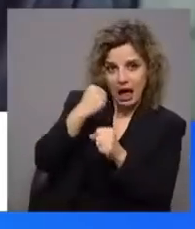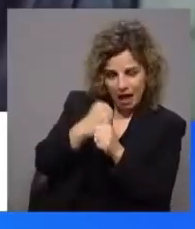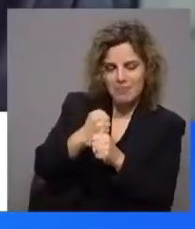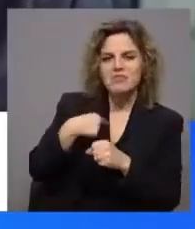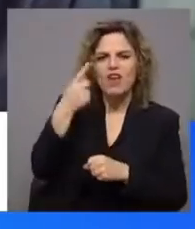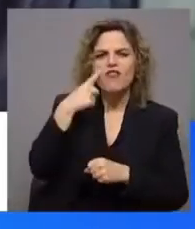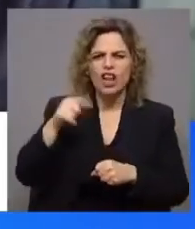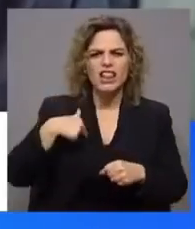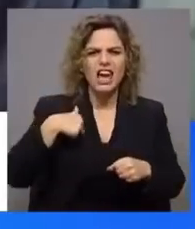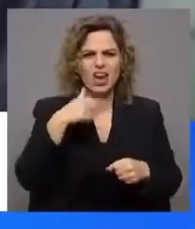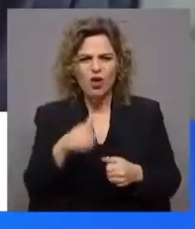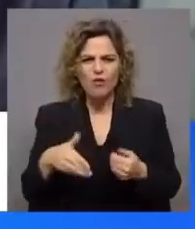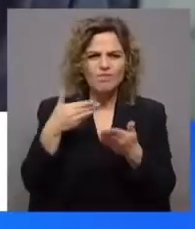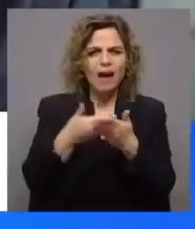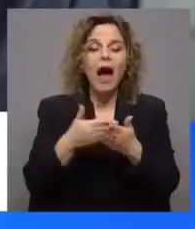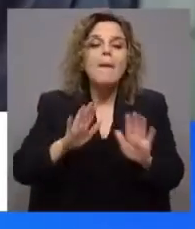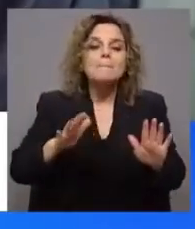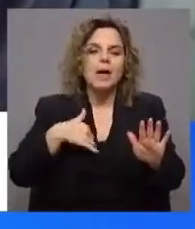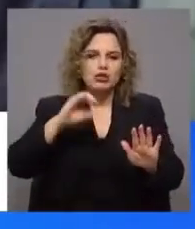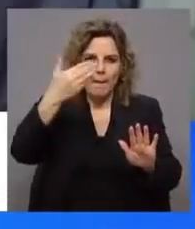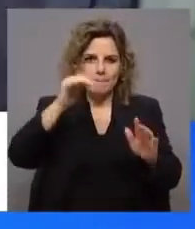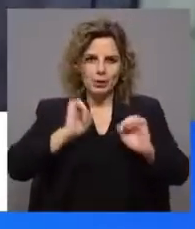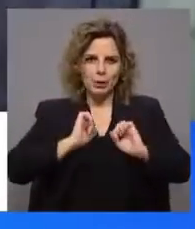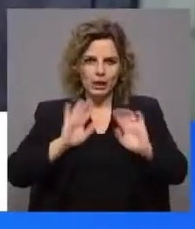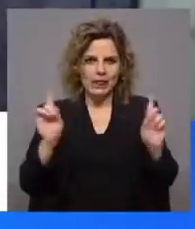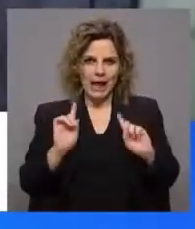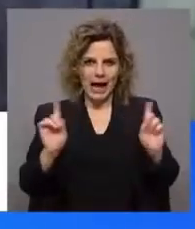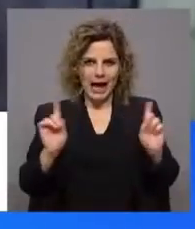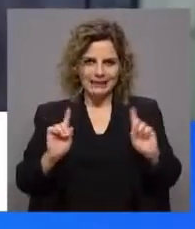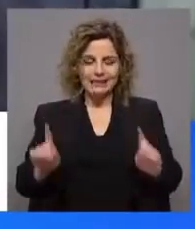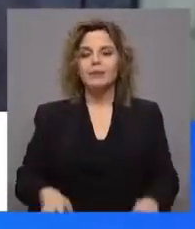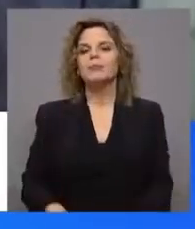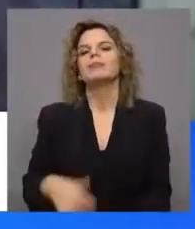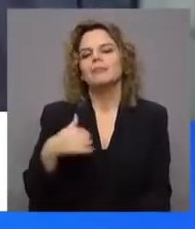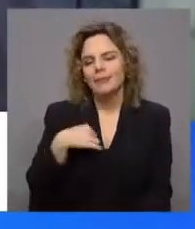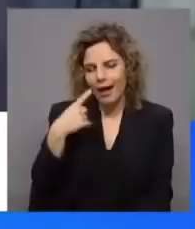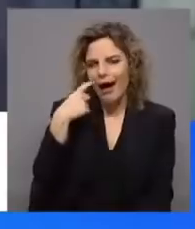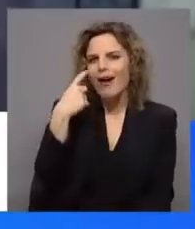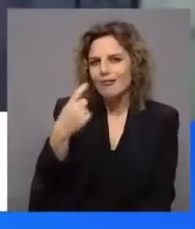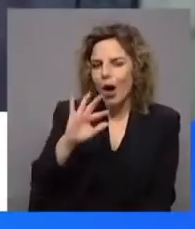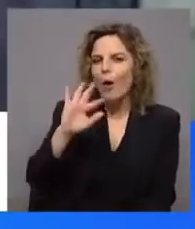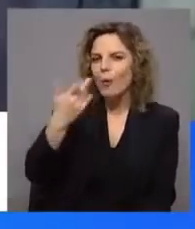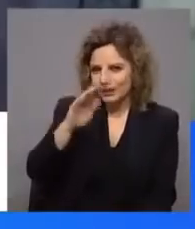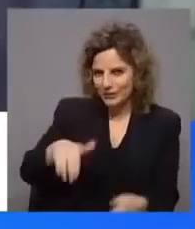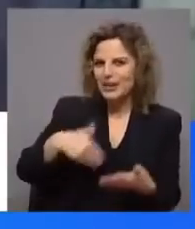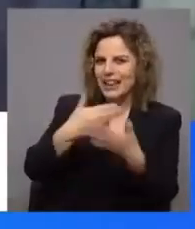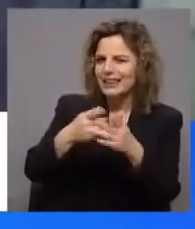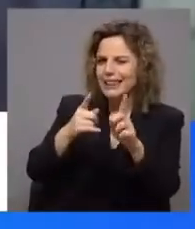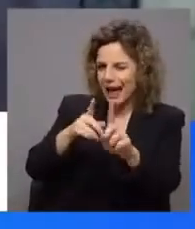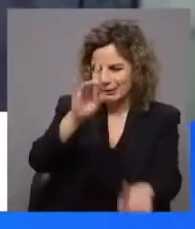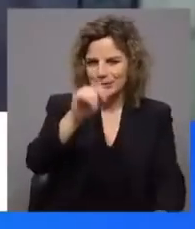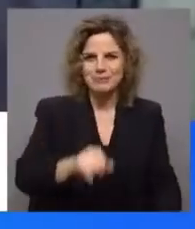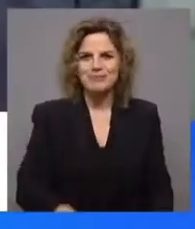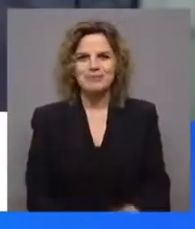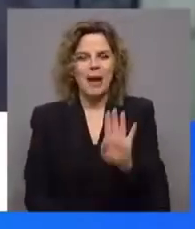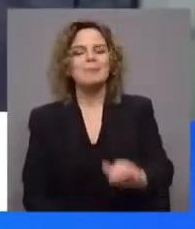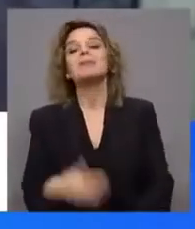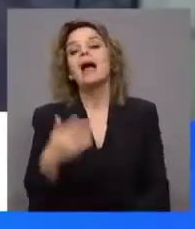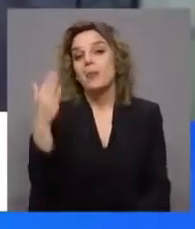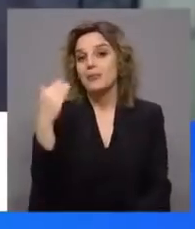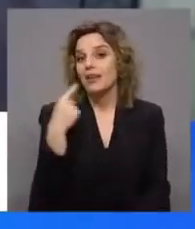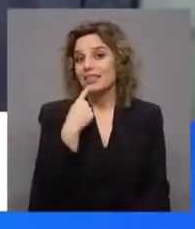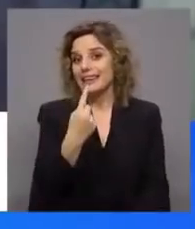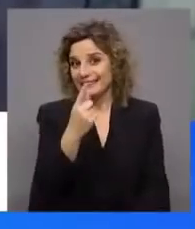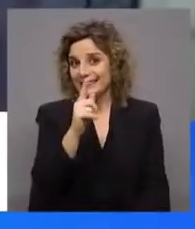na briga. Mas não é a minha prioridade pessoal. Noto que afirmou quando eu for candidato. Há pouco disse